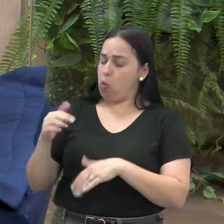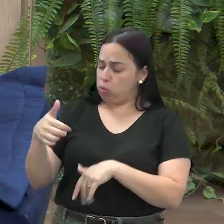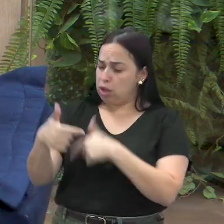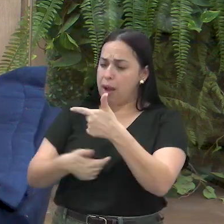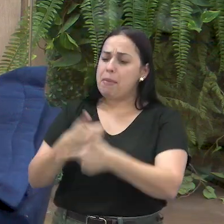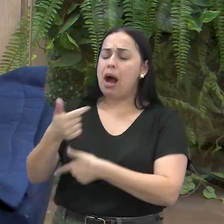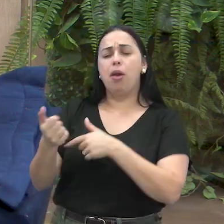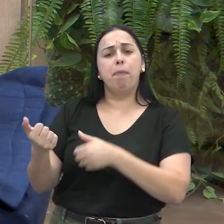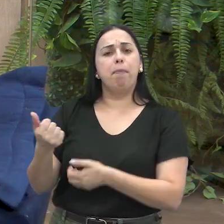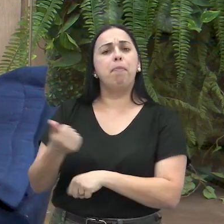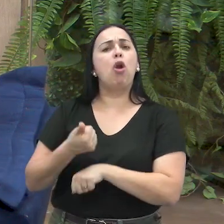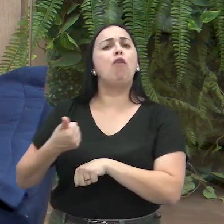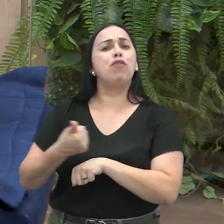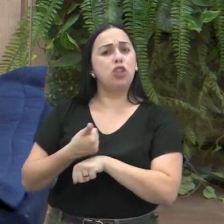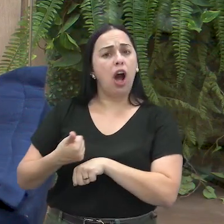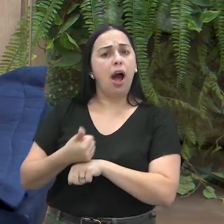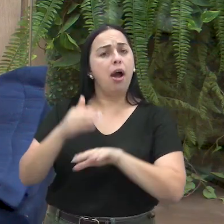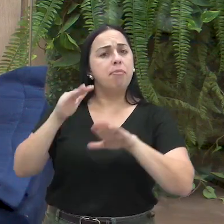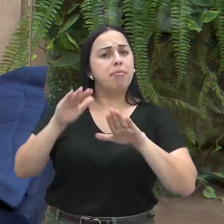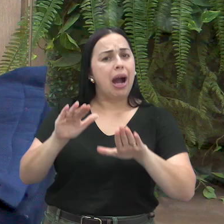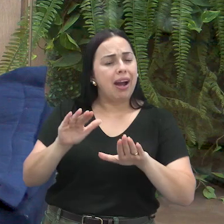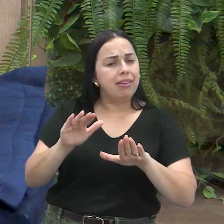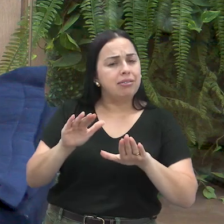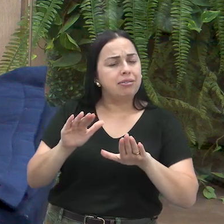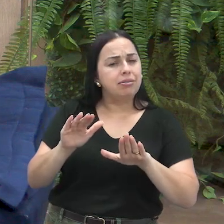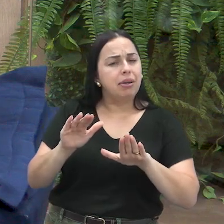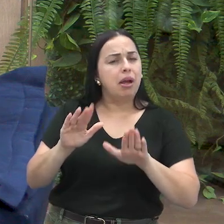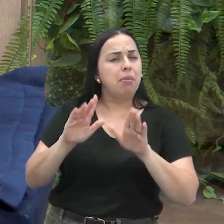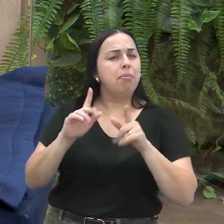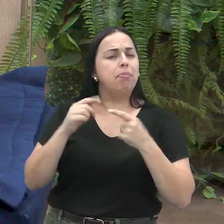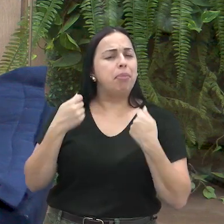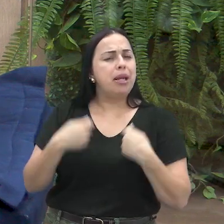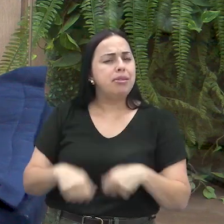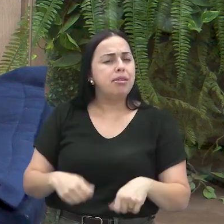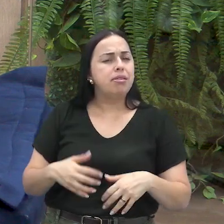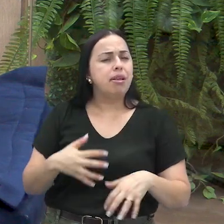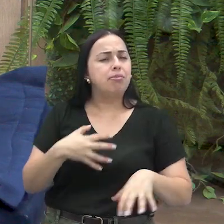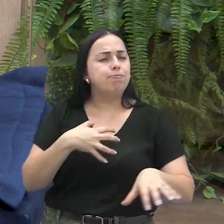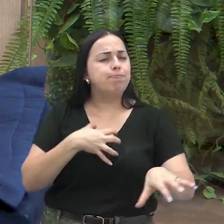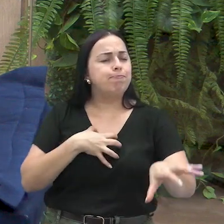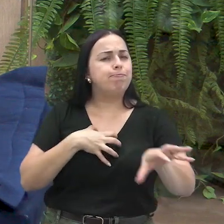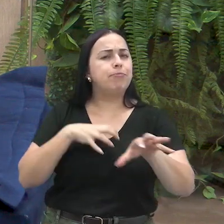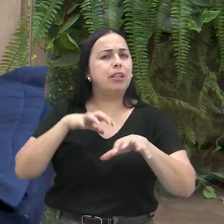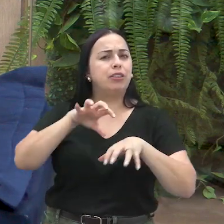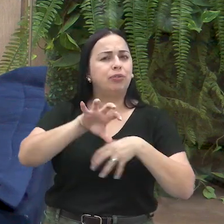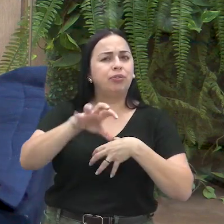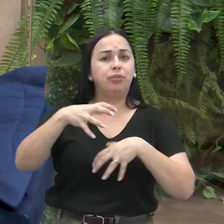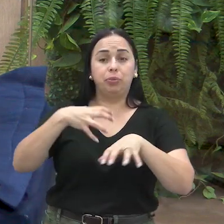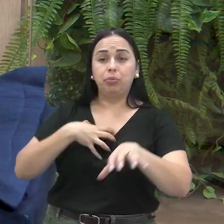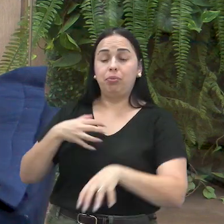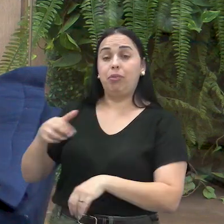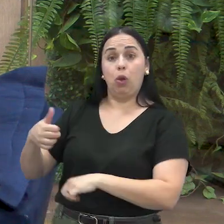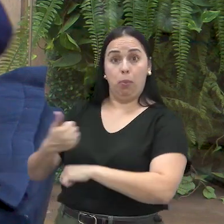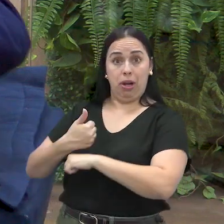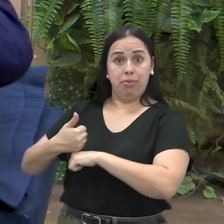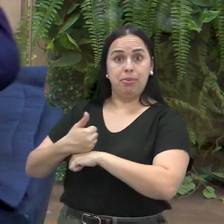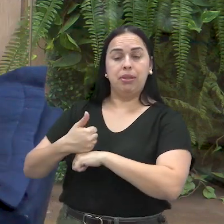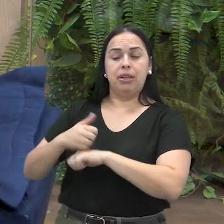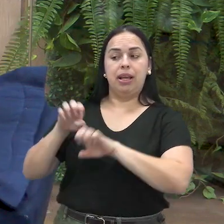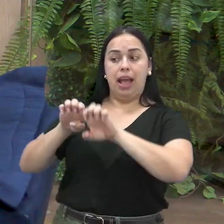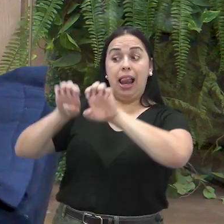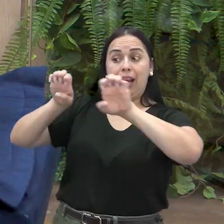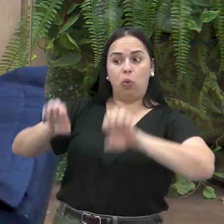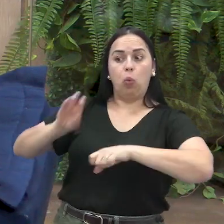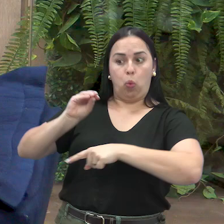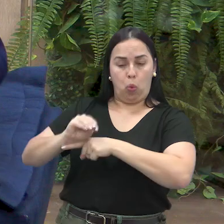trabalho profissional, mas tem que ter aquele quê do social, A farmacêutica ela é responsável pela estrutura, por